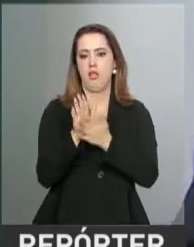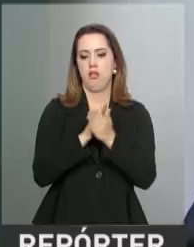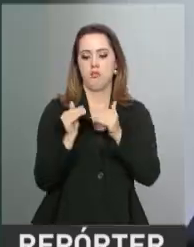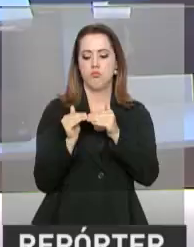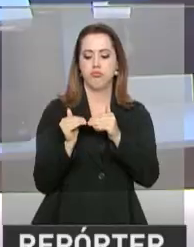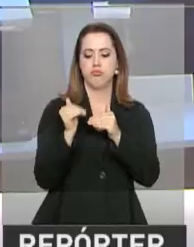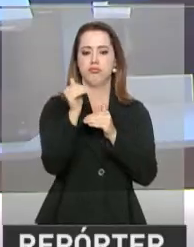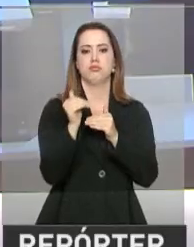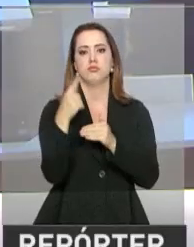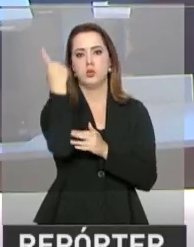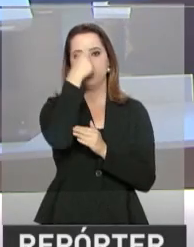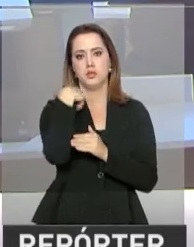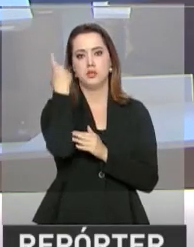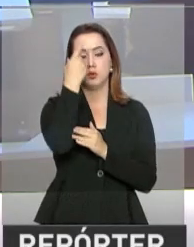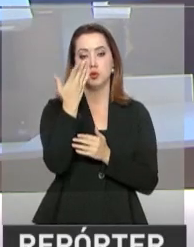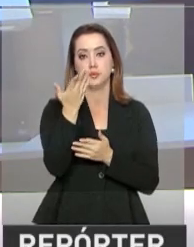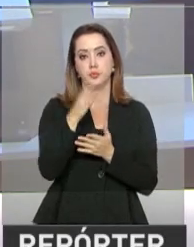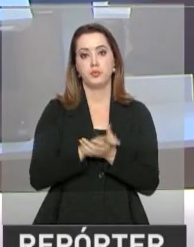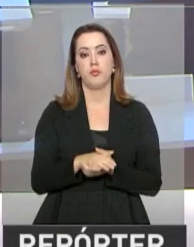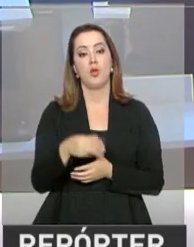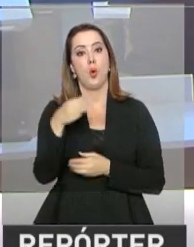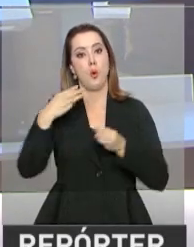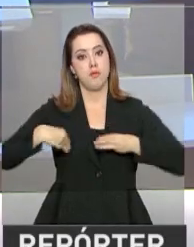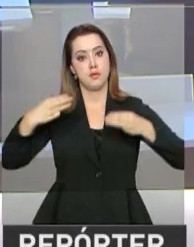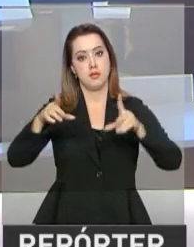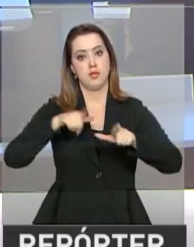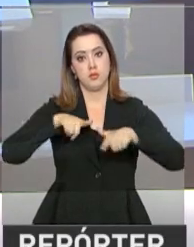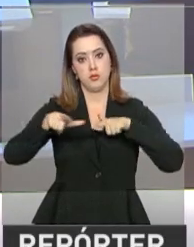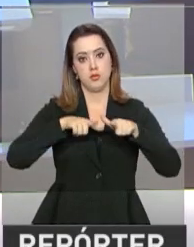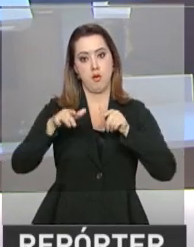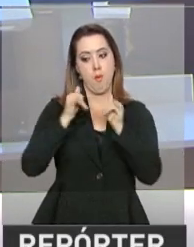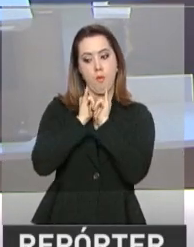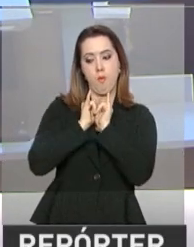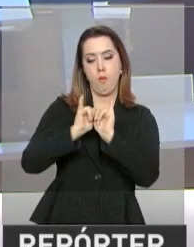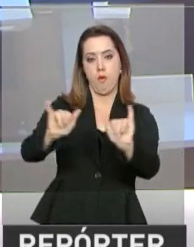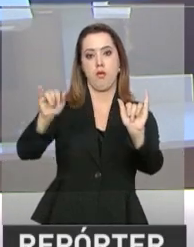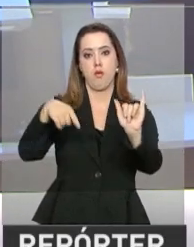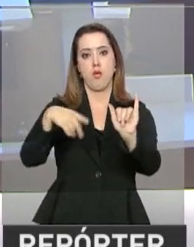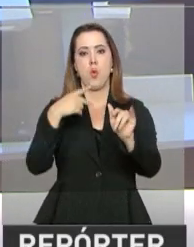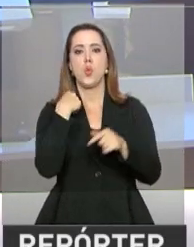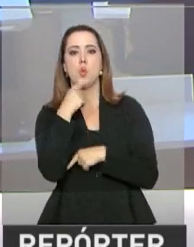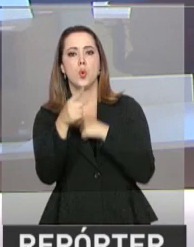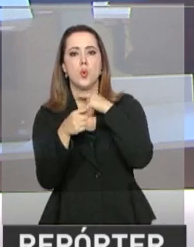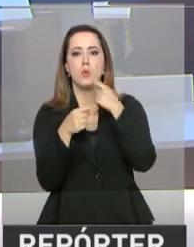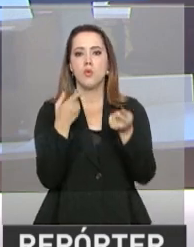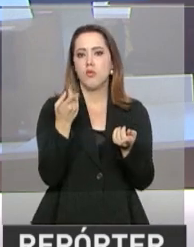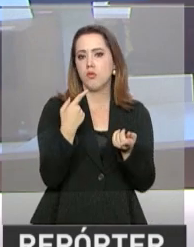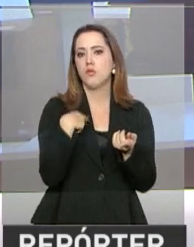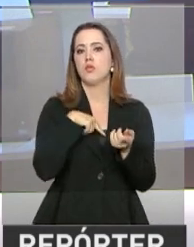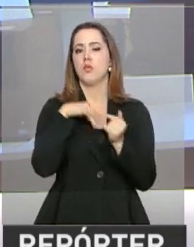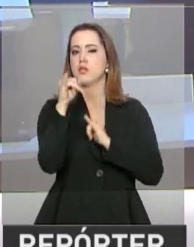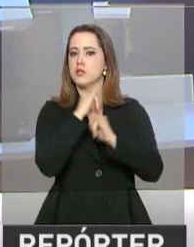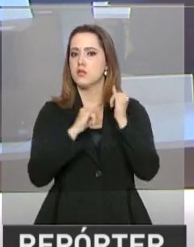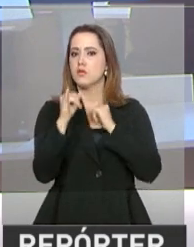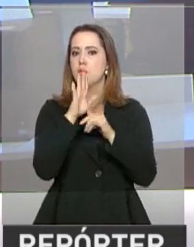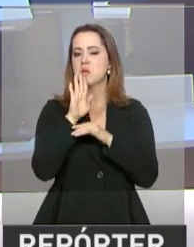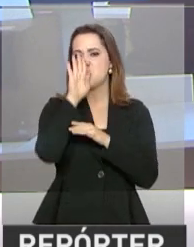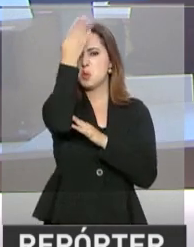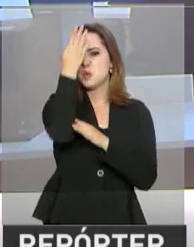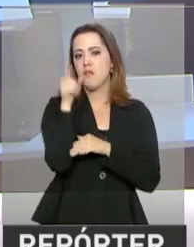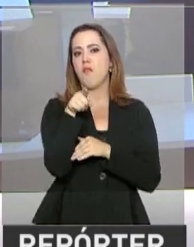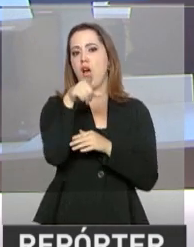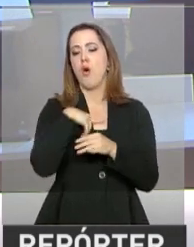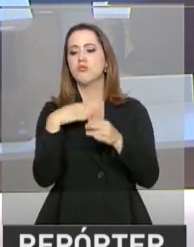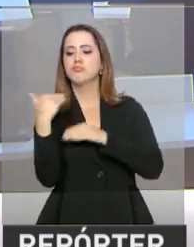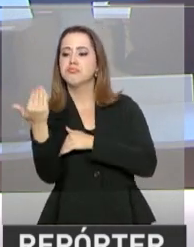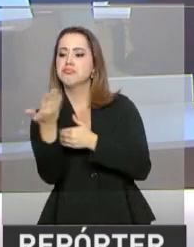de trabalho. E o Ministério do Trabalho lançou um vídeo para tirar dúvidas do cidadão em relação às informações falsas que